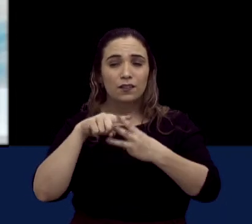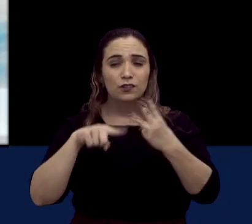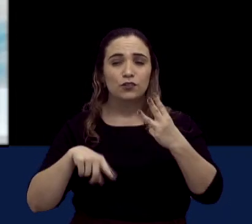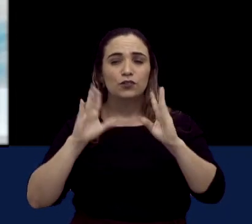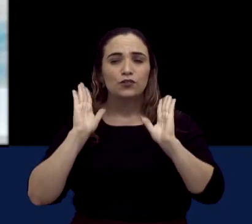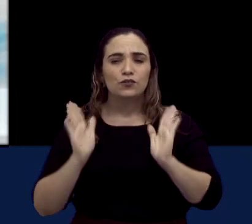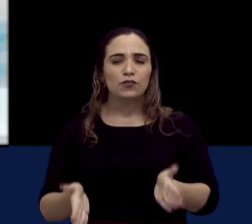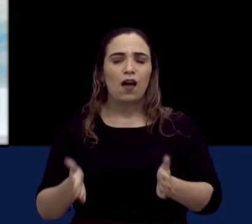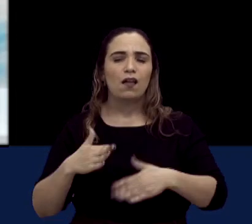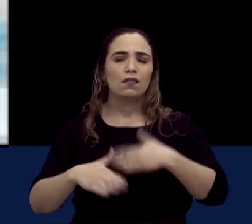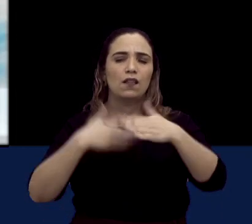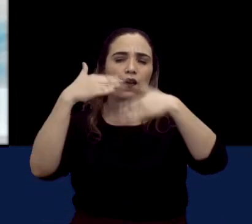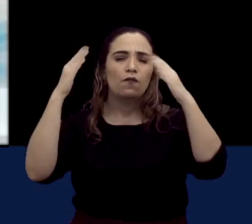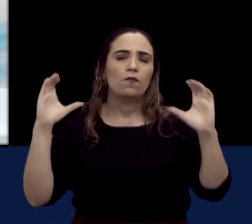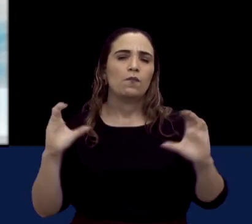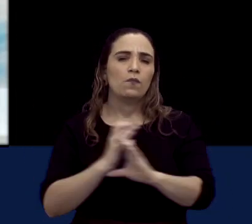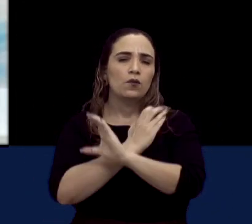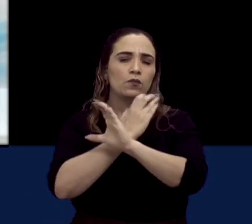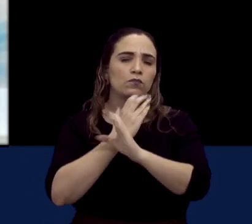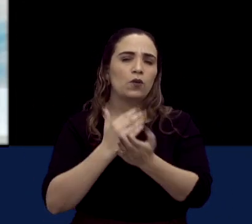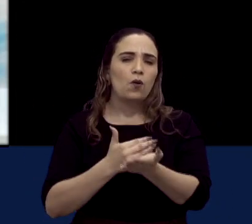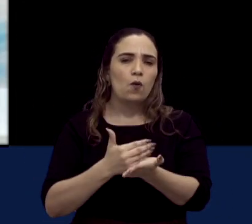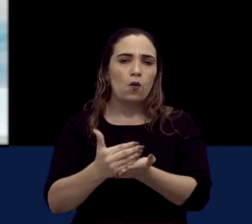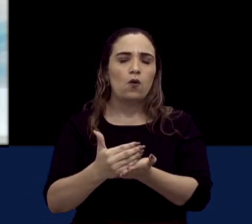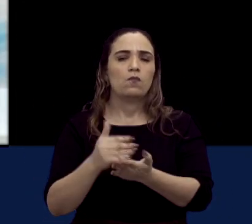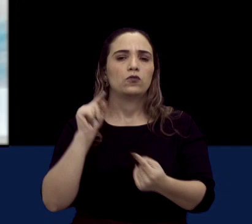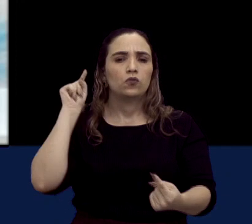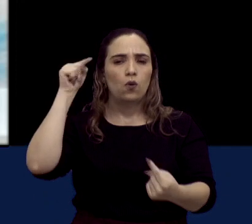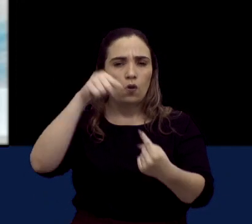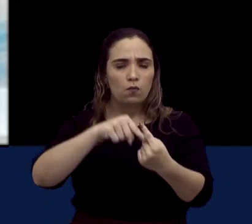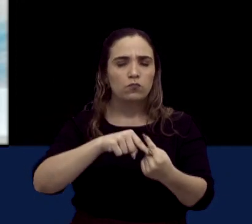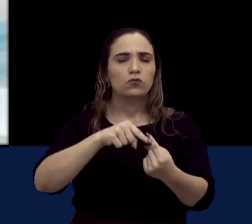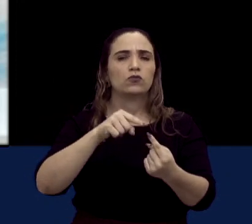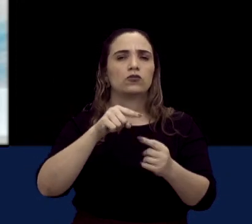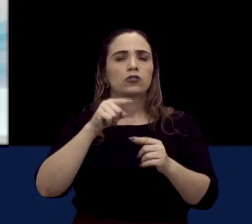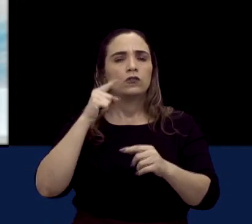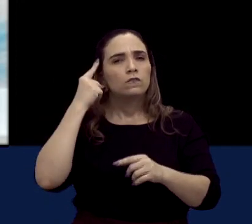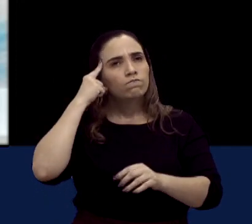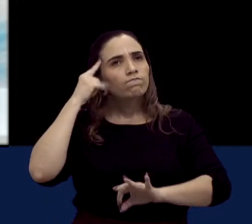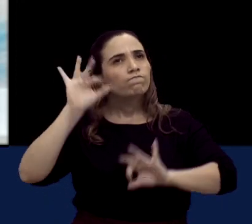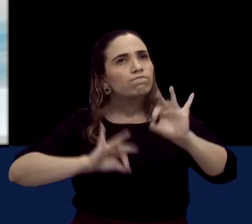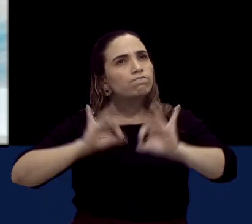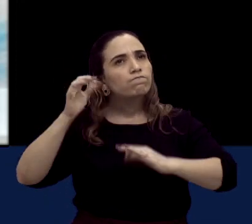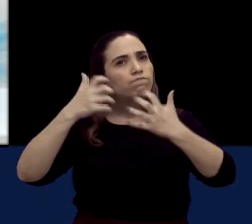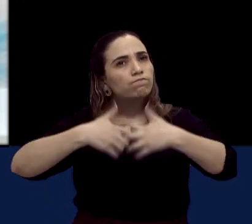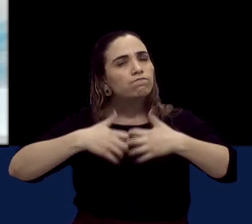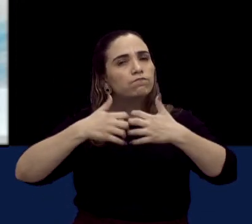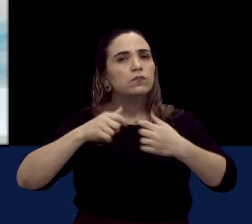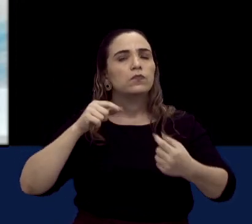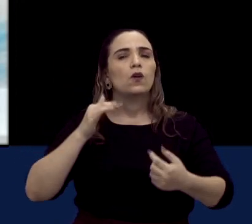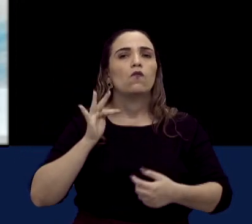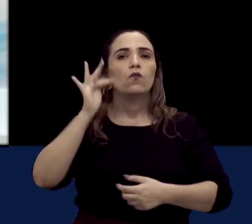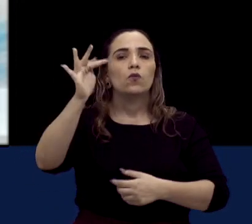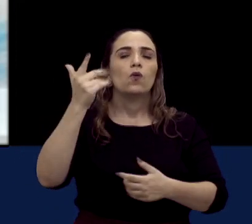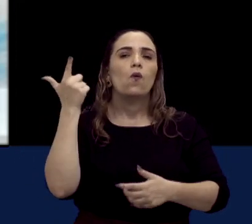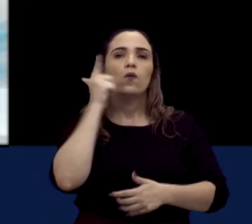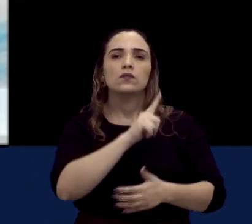de gestão por resultado, já trabalhavam com metas, indicadores, que norteavam aí as políticas